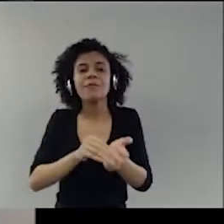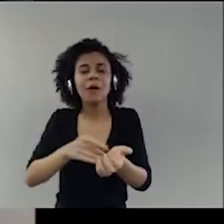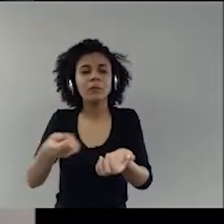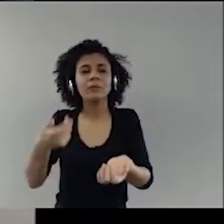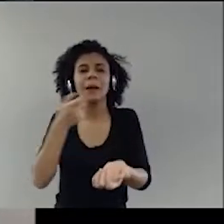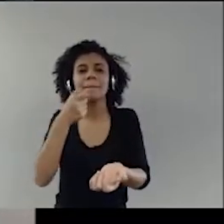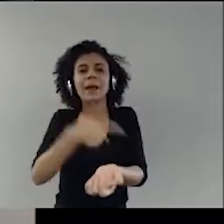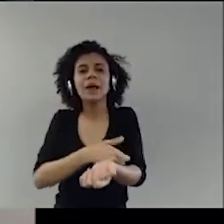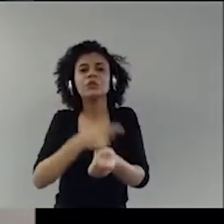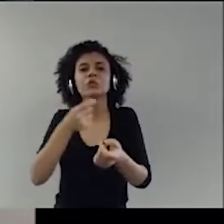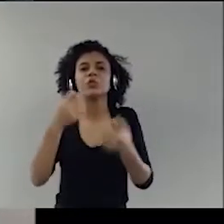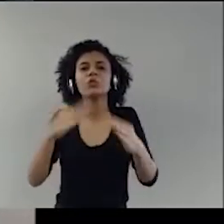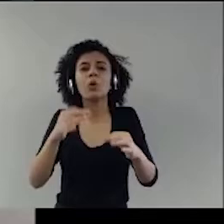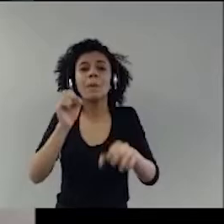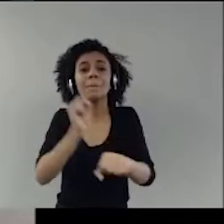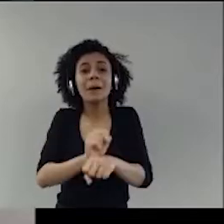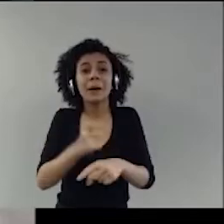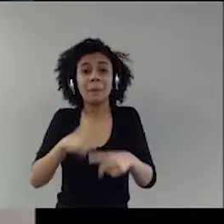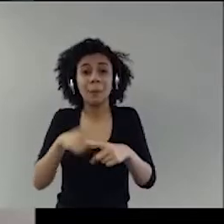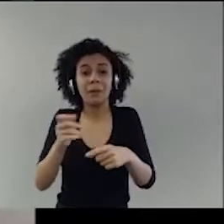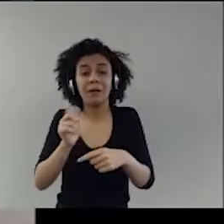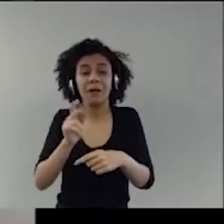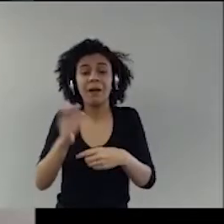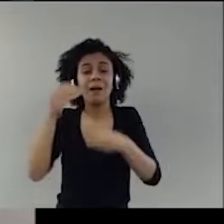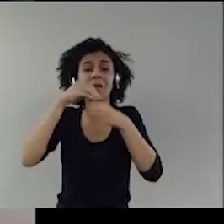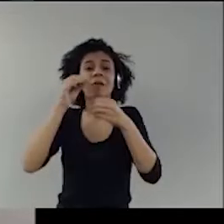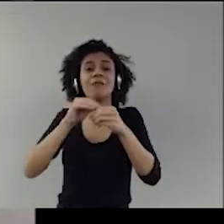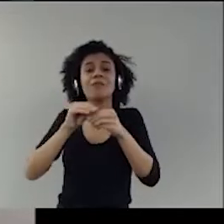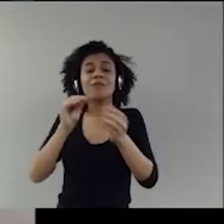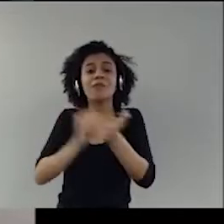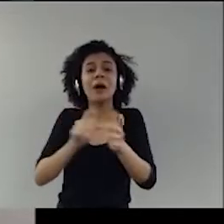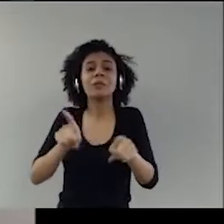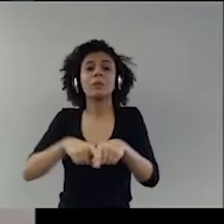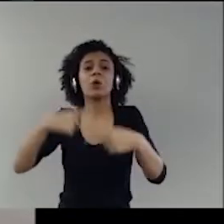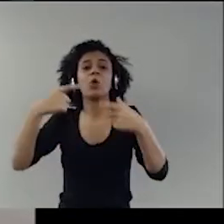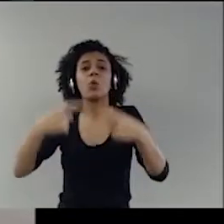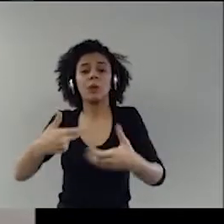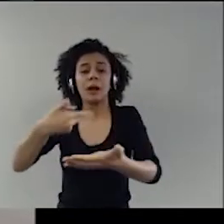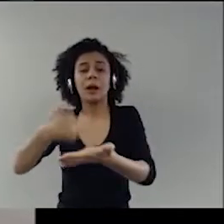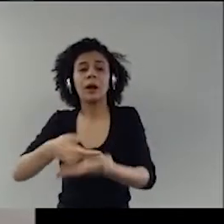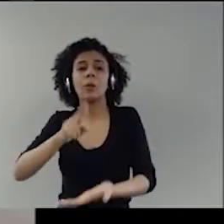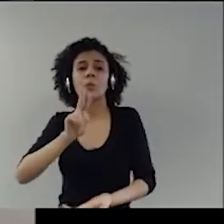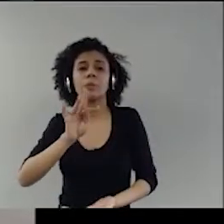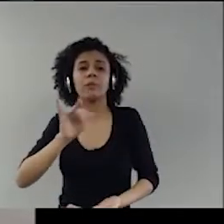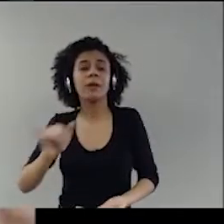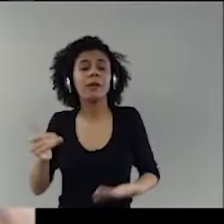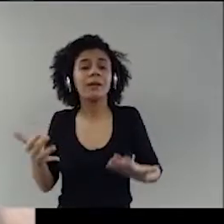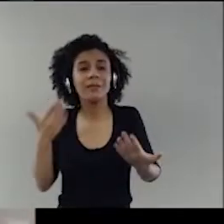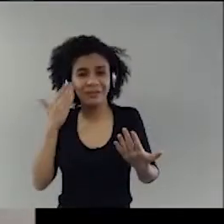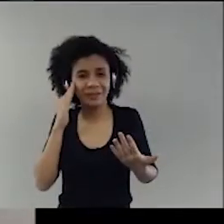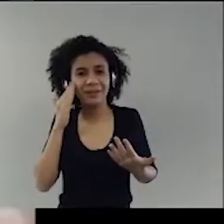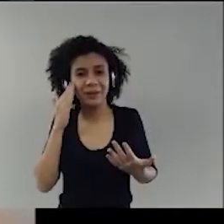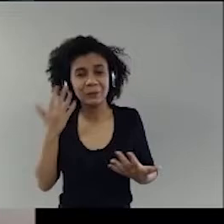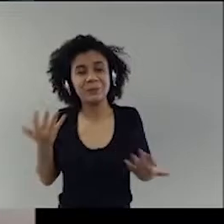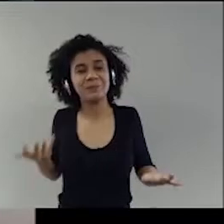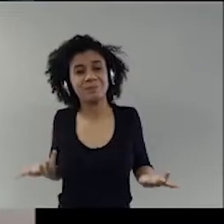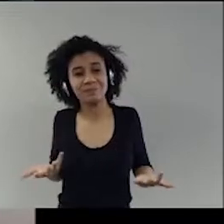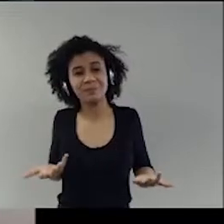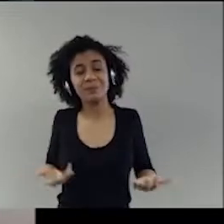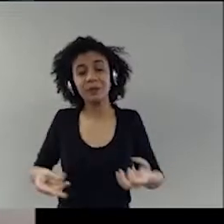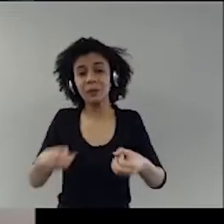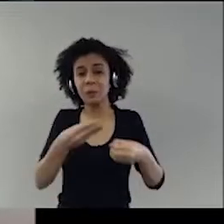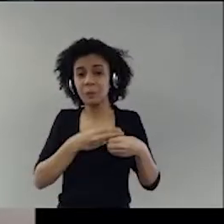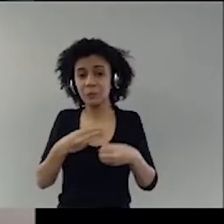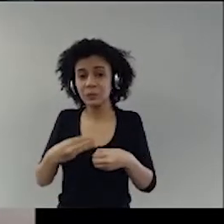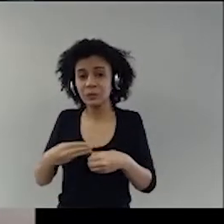de fazer frente ao uso do respirador e à internação do paciente numa UTI. E vejam, os municípios